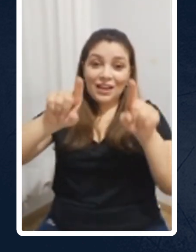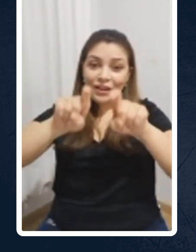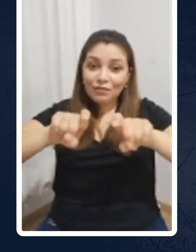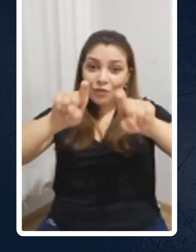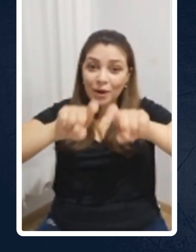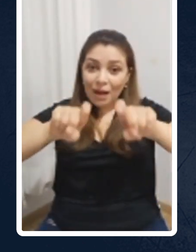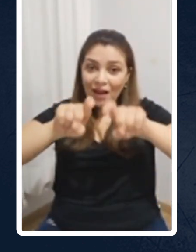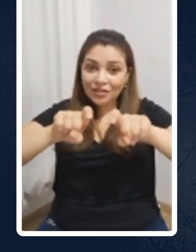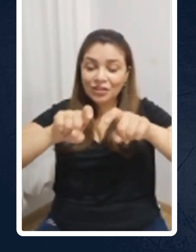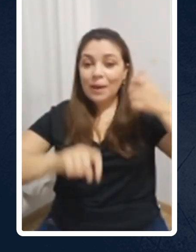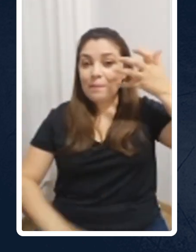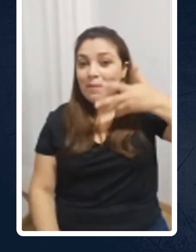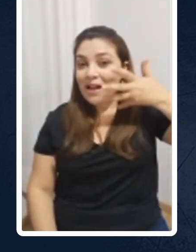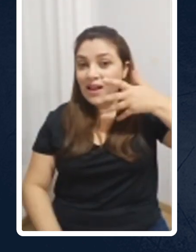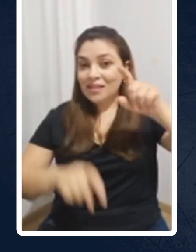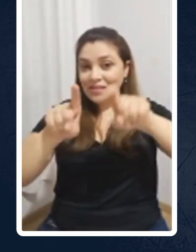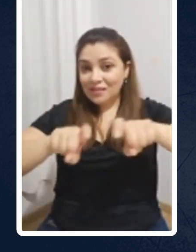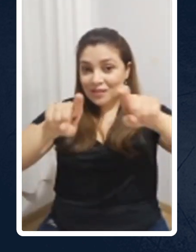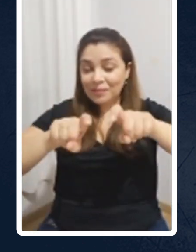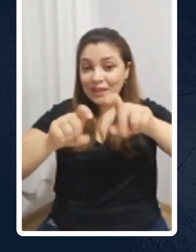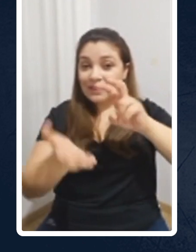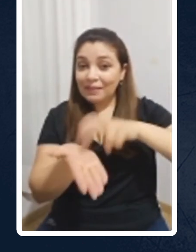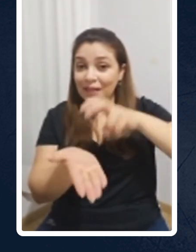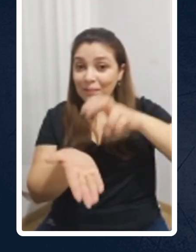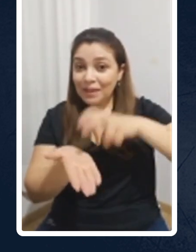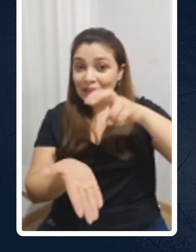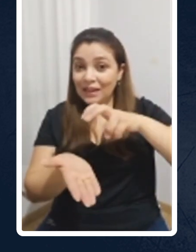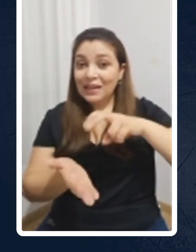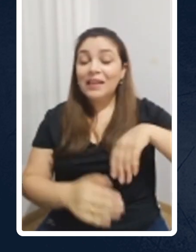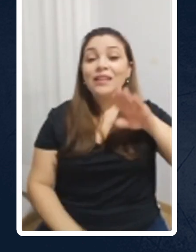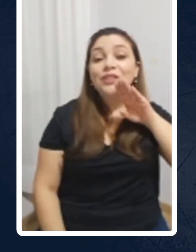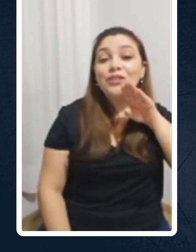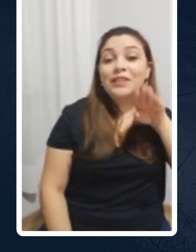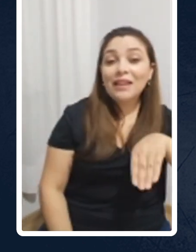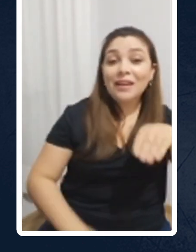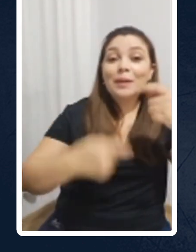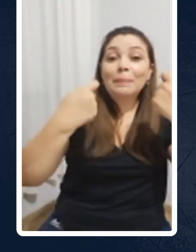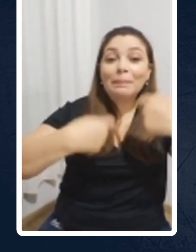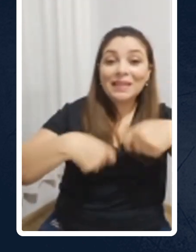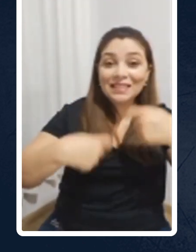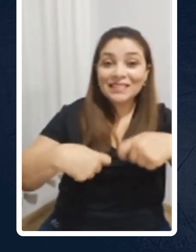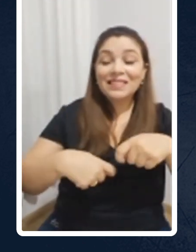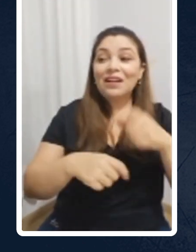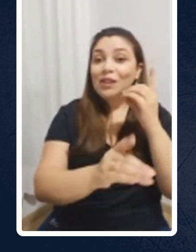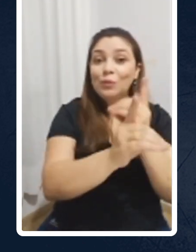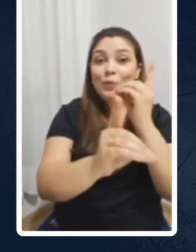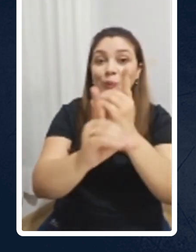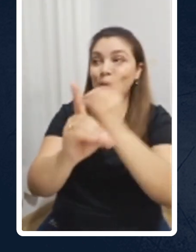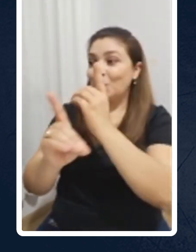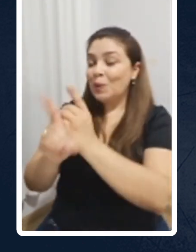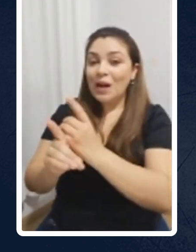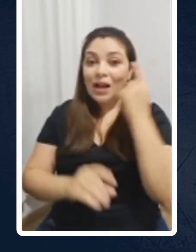Fazia palestra de manhã e de tarde, eles tinham que reunir a comunidade surda na paróquia, em qualquer lugar, para a gente conversar com eles.